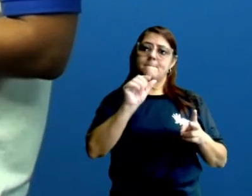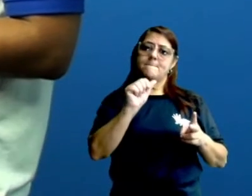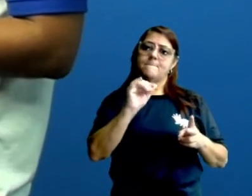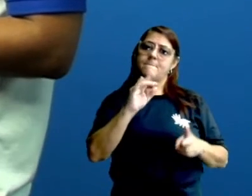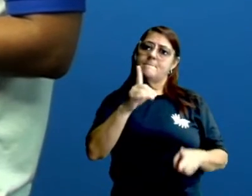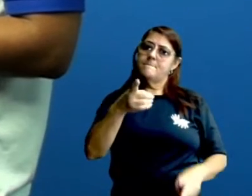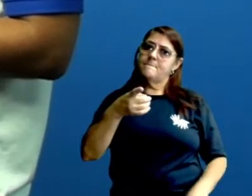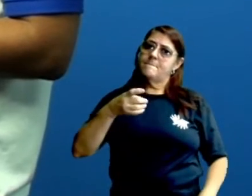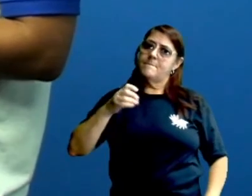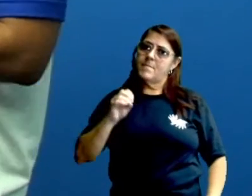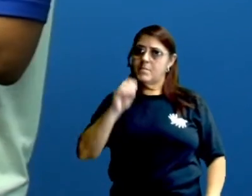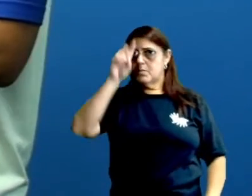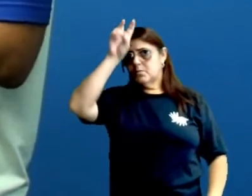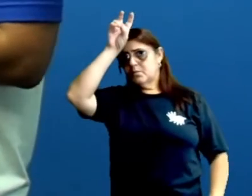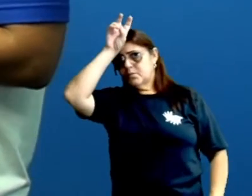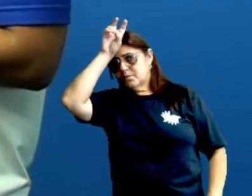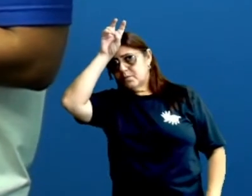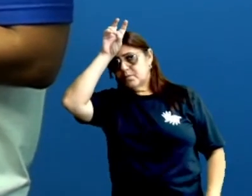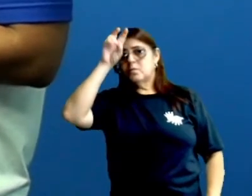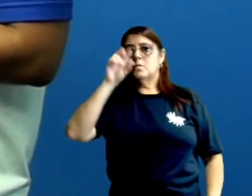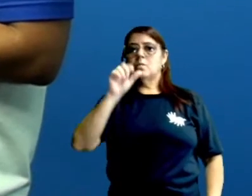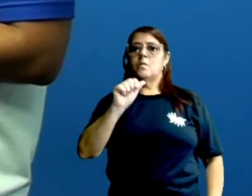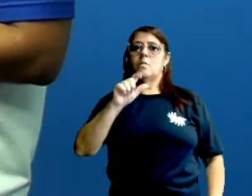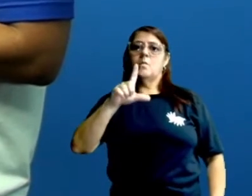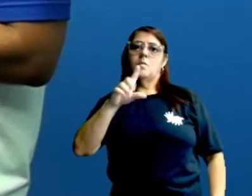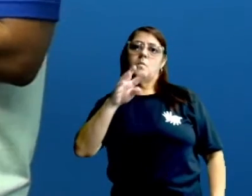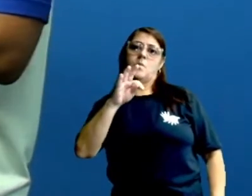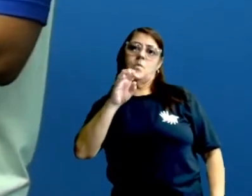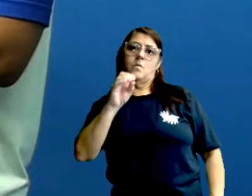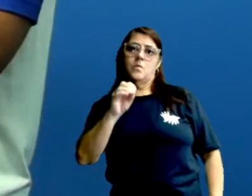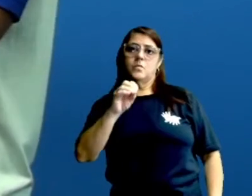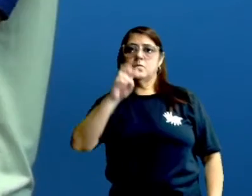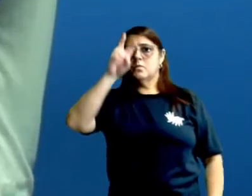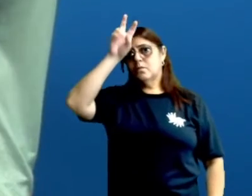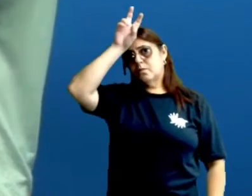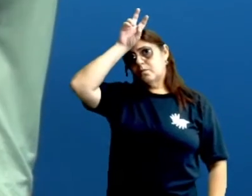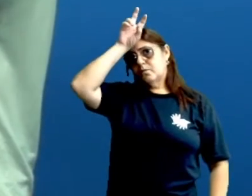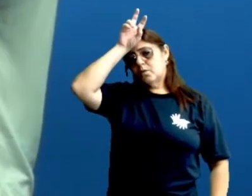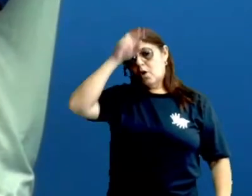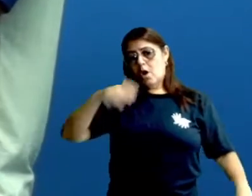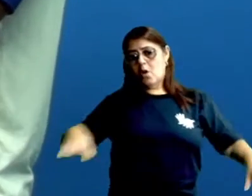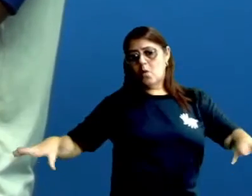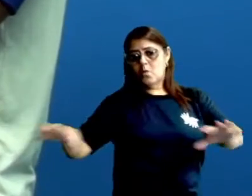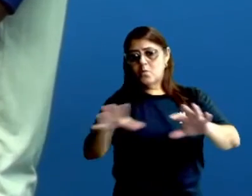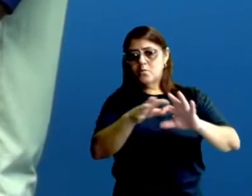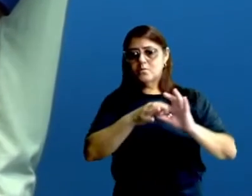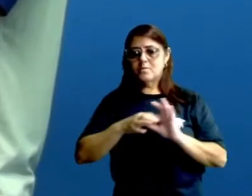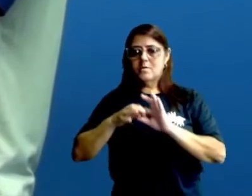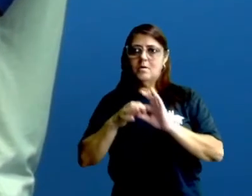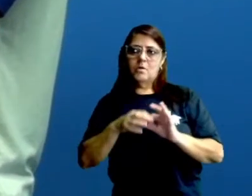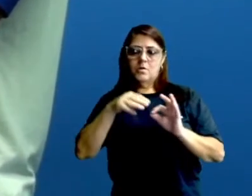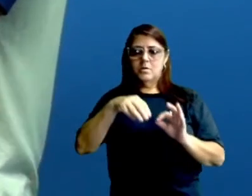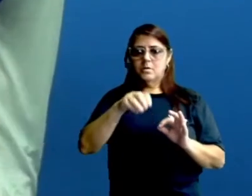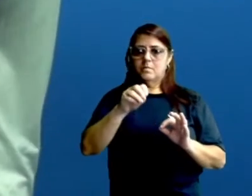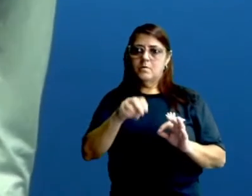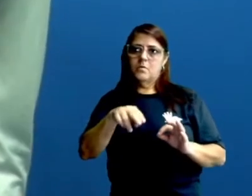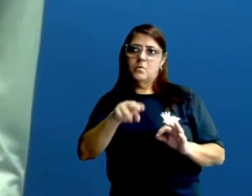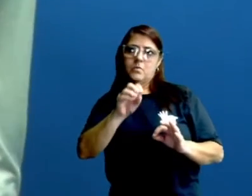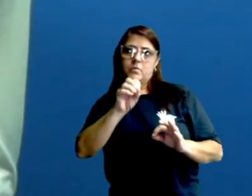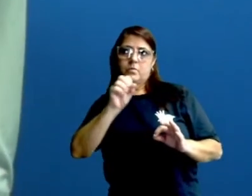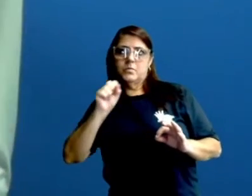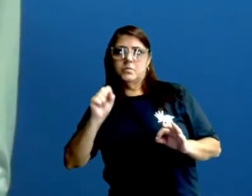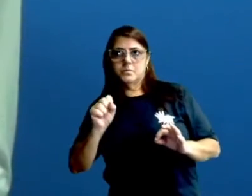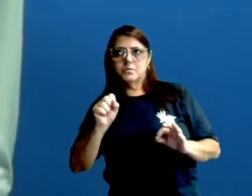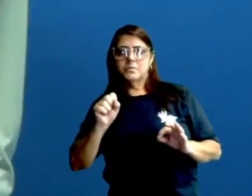e o alto Egito certo esse baixo Egito e se alto Egito é formado a partir da união de novos tá bem